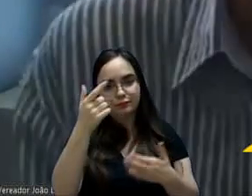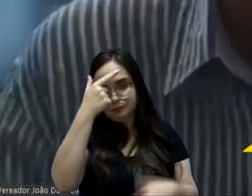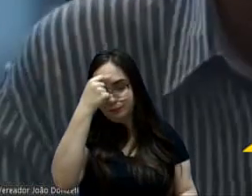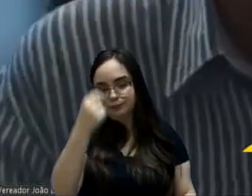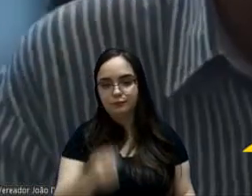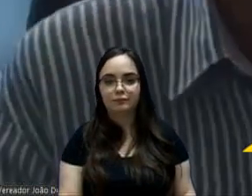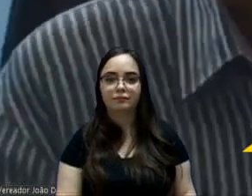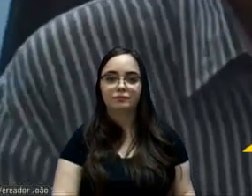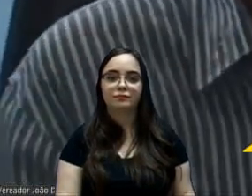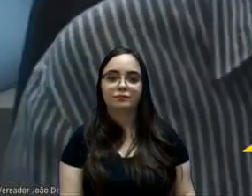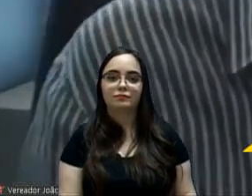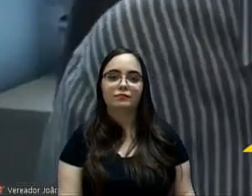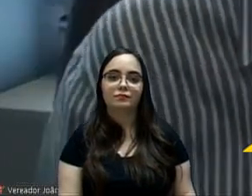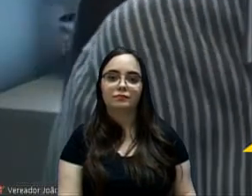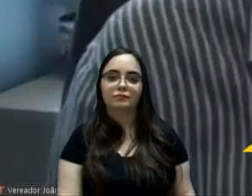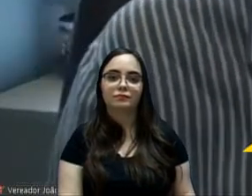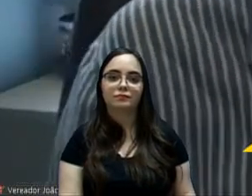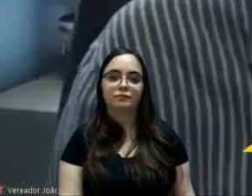pela parte. Deus abençoe.